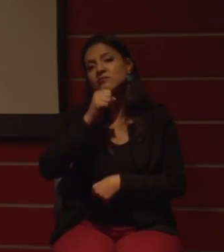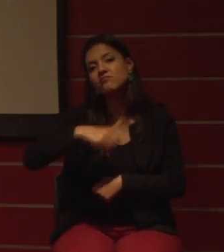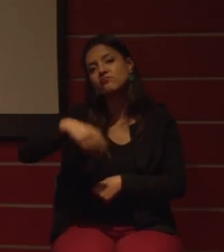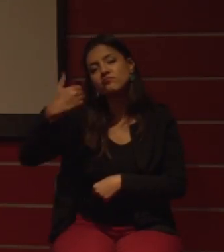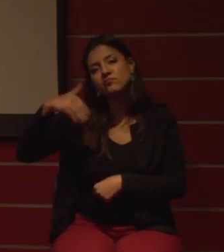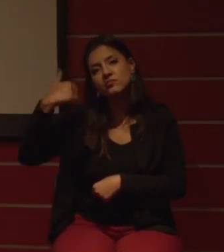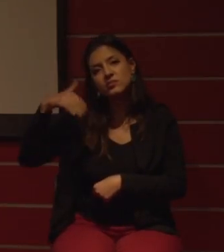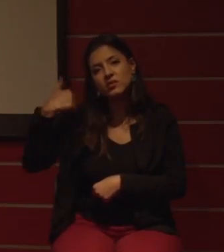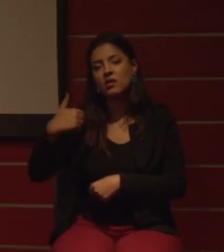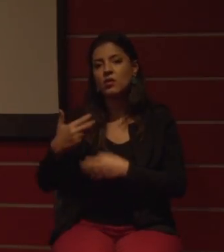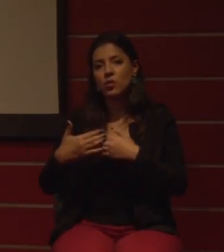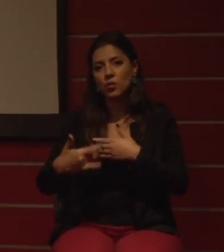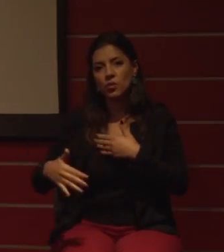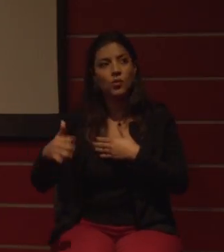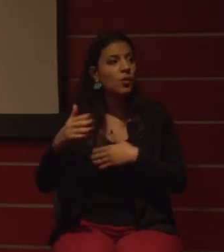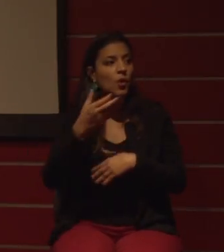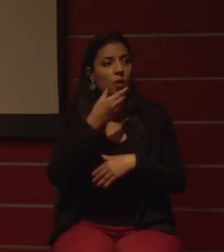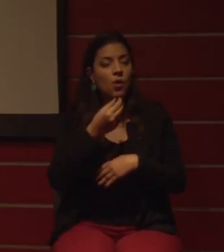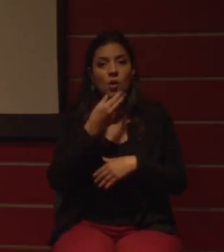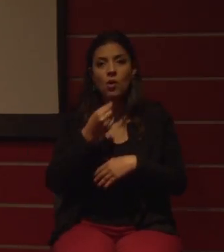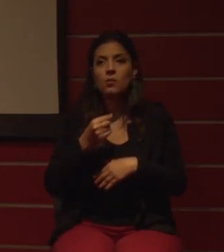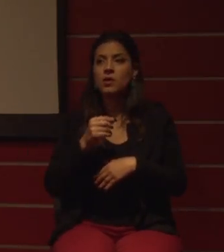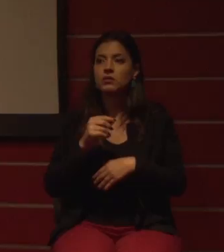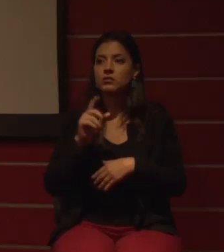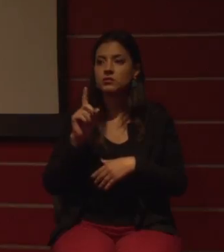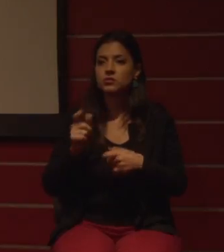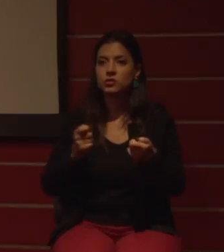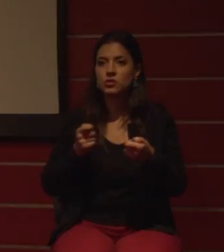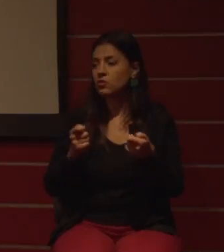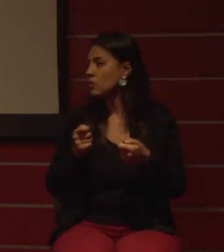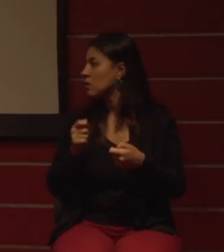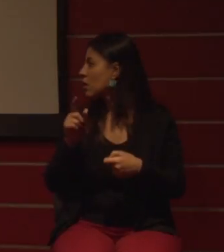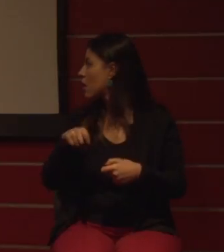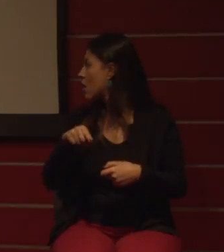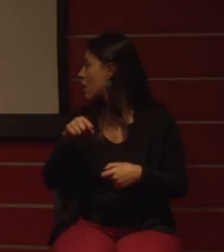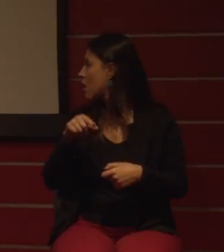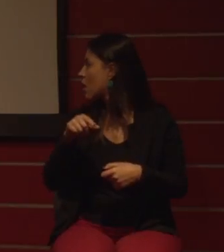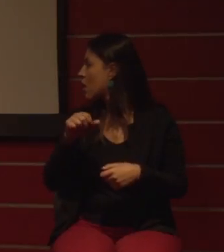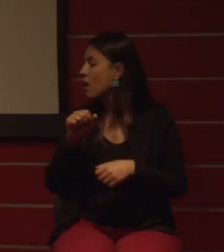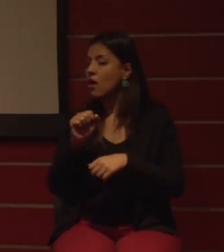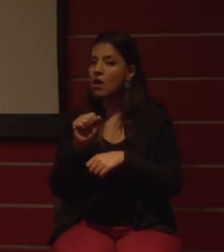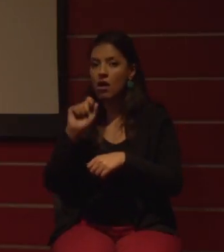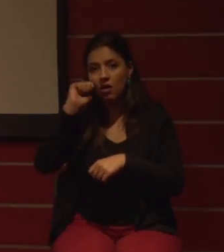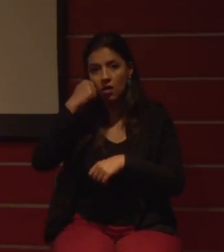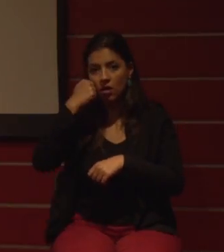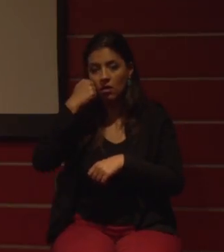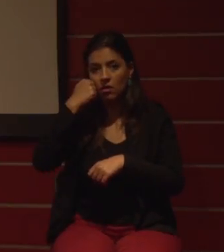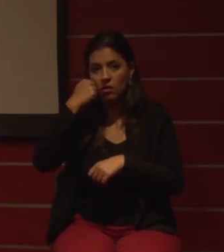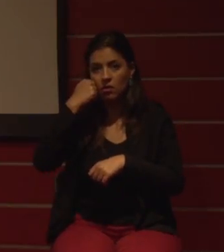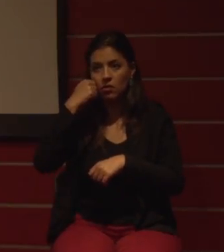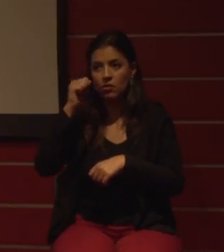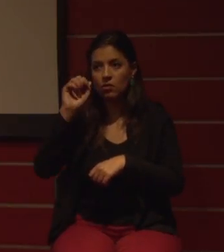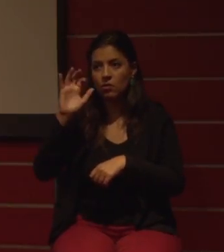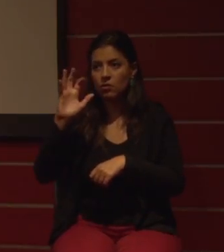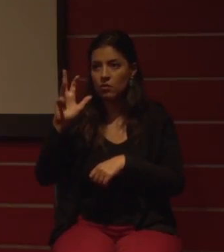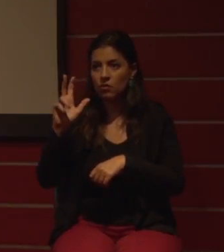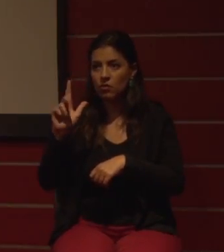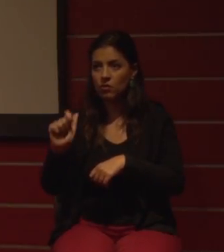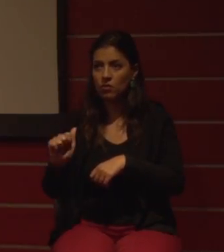foi filmado foi dirigido por um homem afro-americano né Eh ele